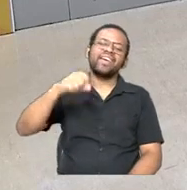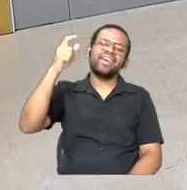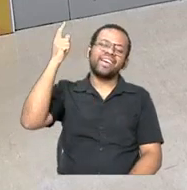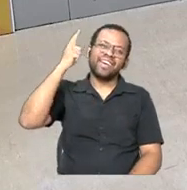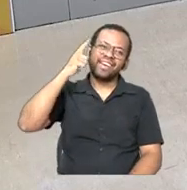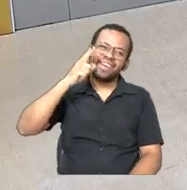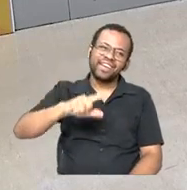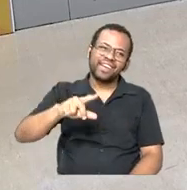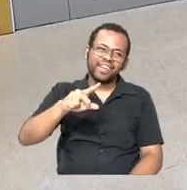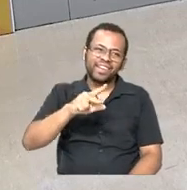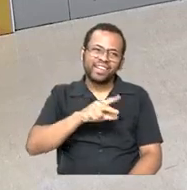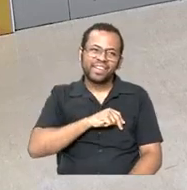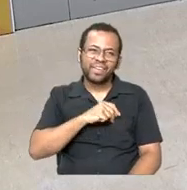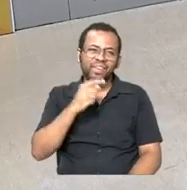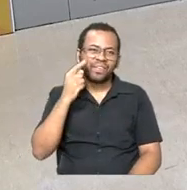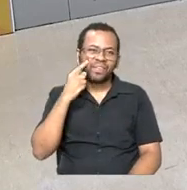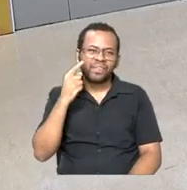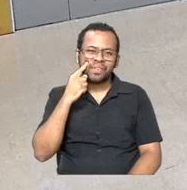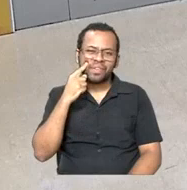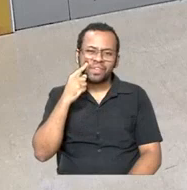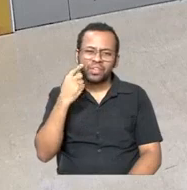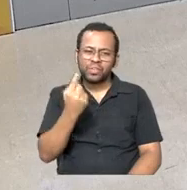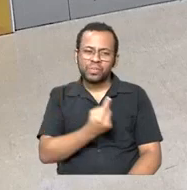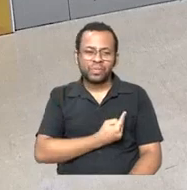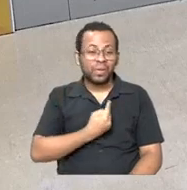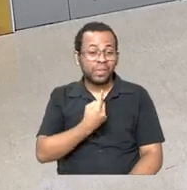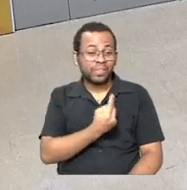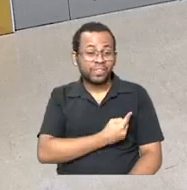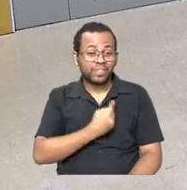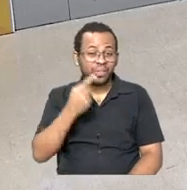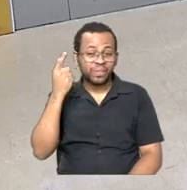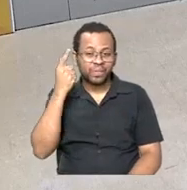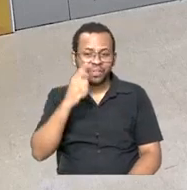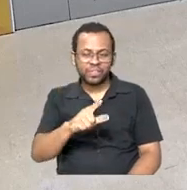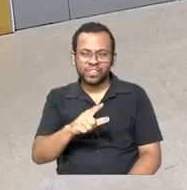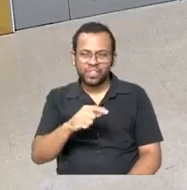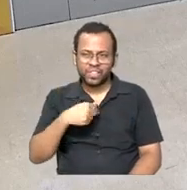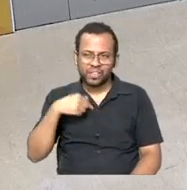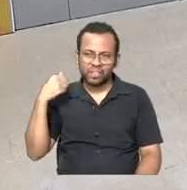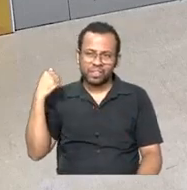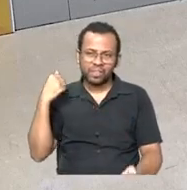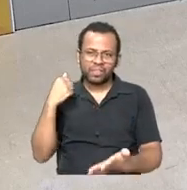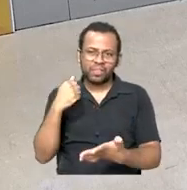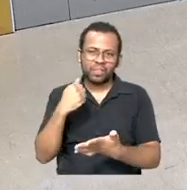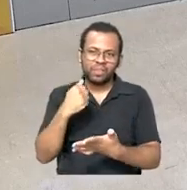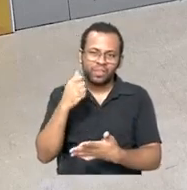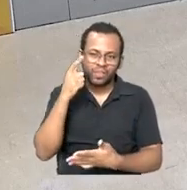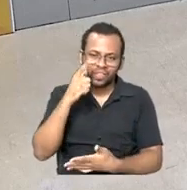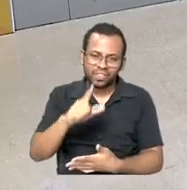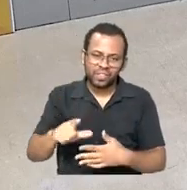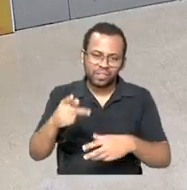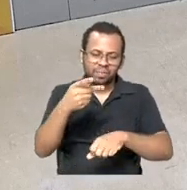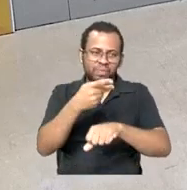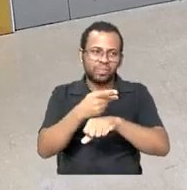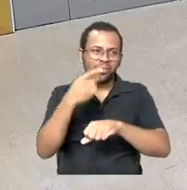decidido ficou sozinho vai levar o iPhone